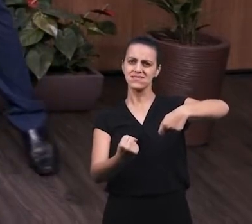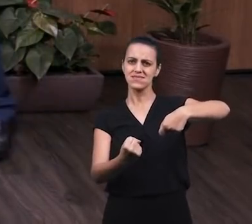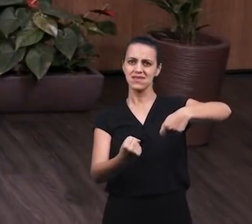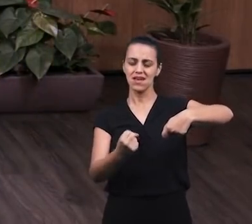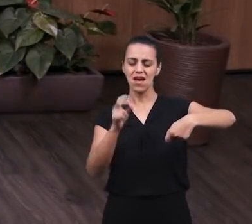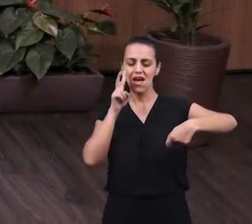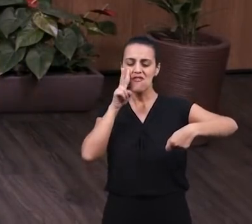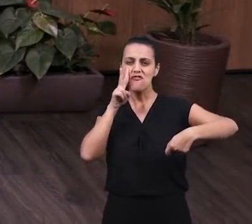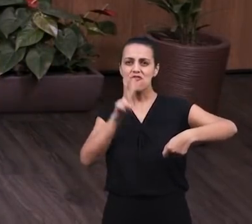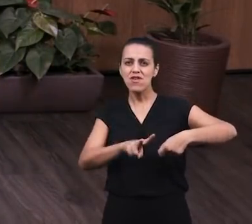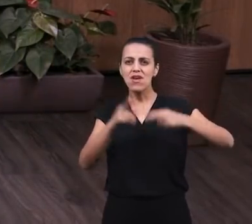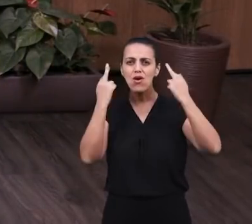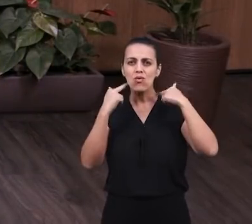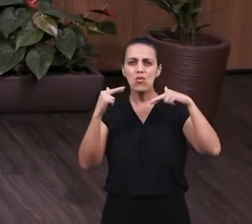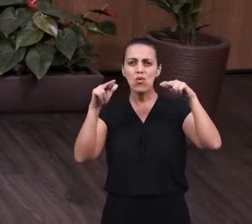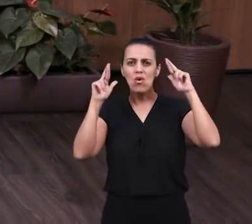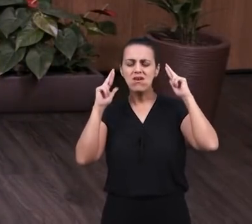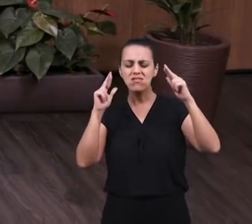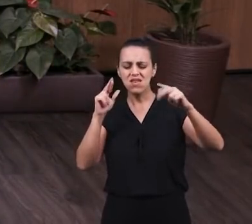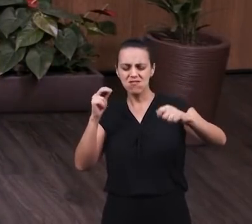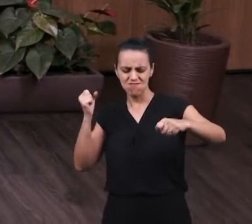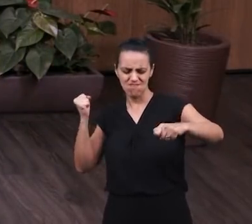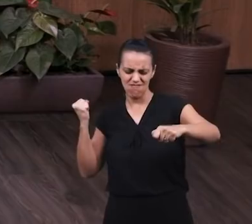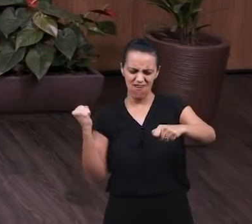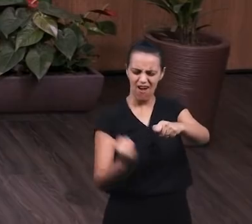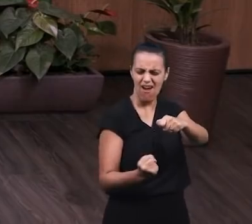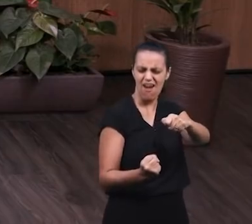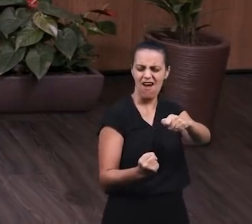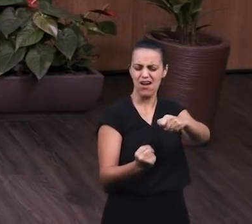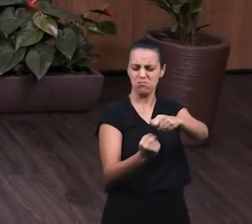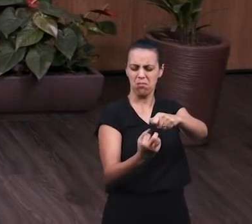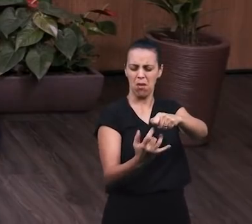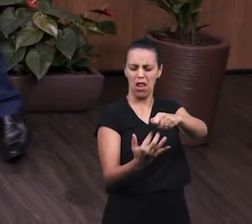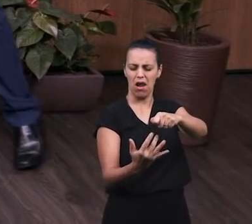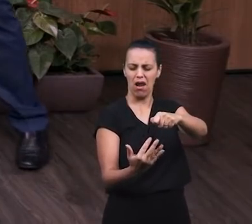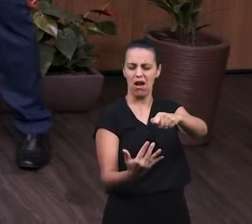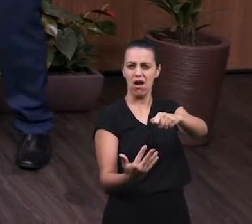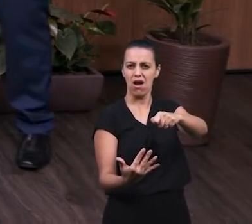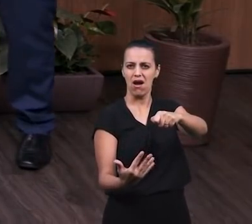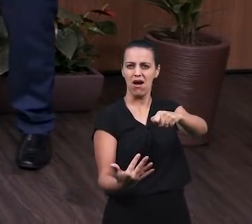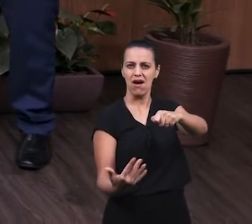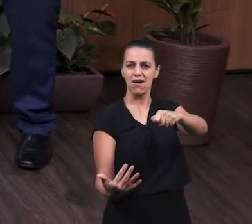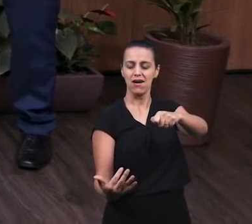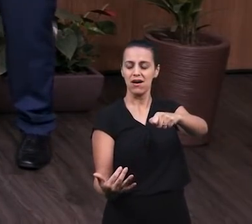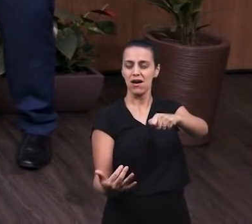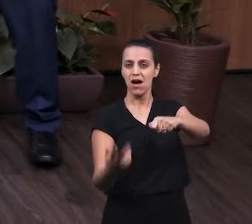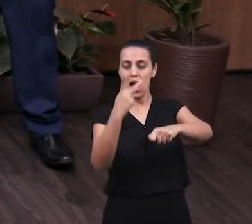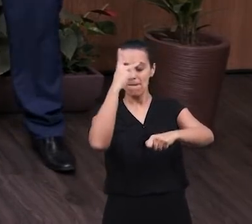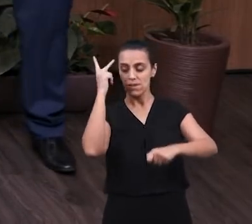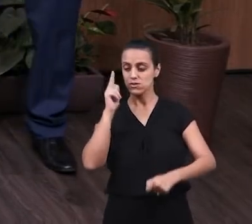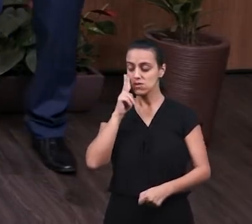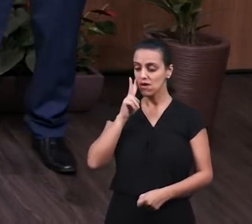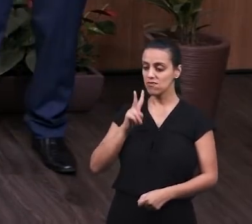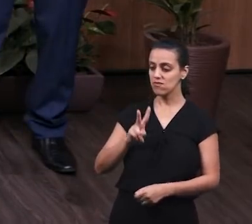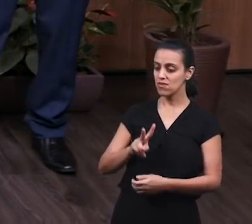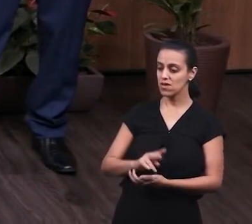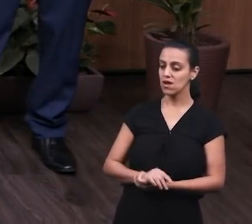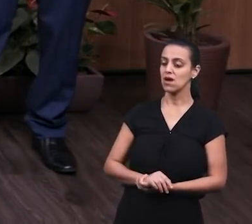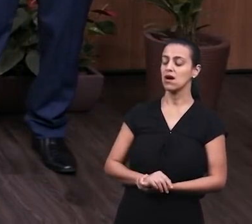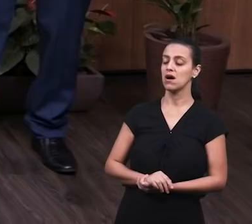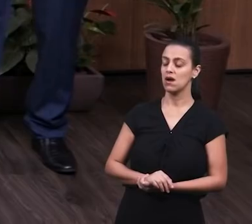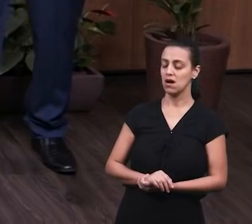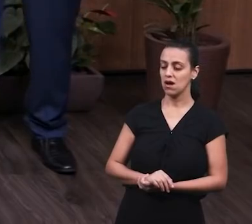O cordeiro sendo morto, sangue Sendo derramado. sacrificado, né? E ele entendia, Daniel, o